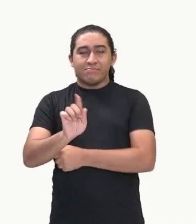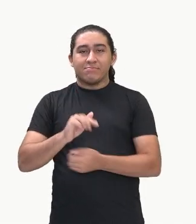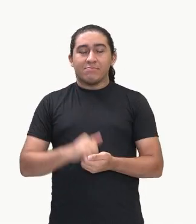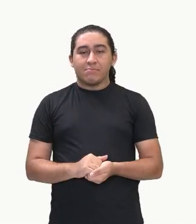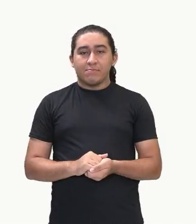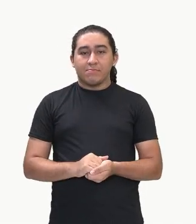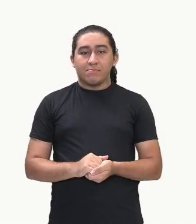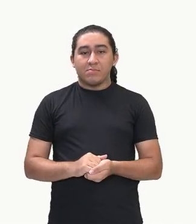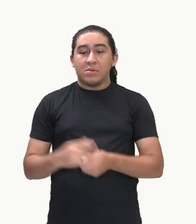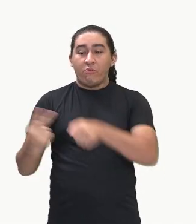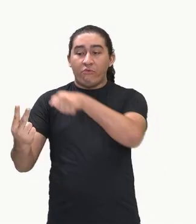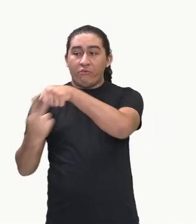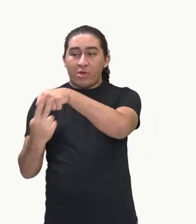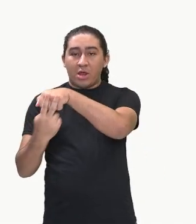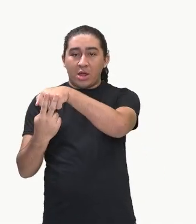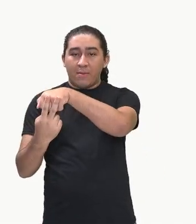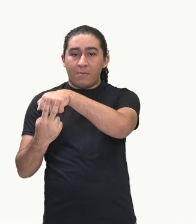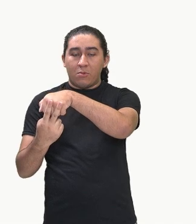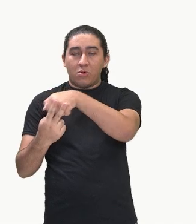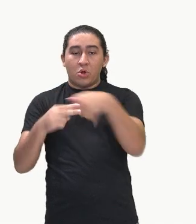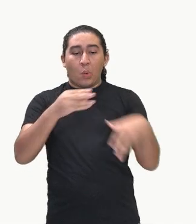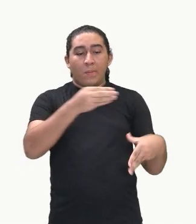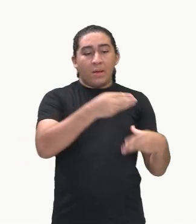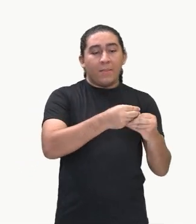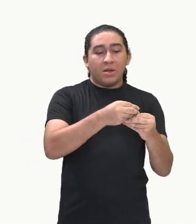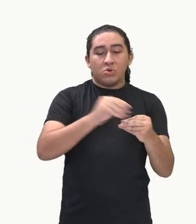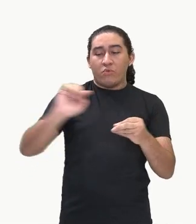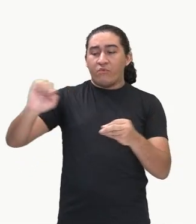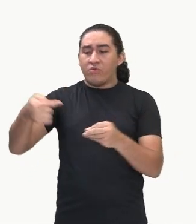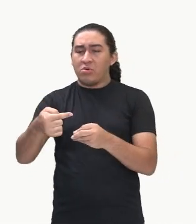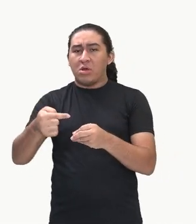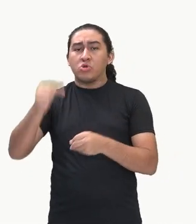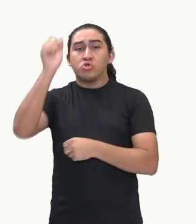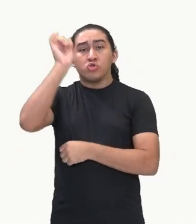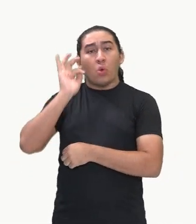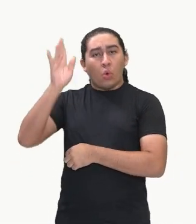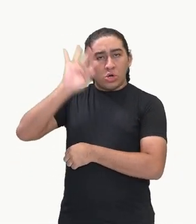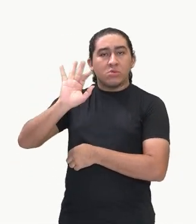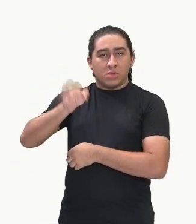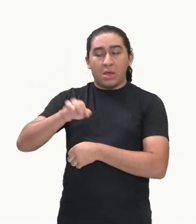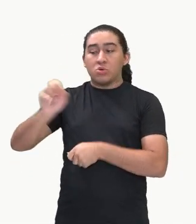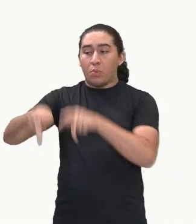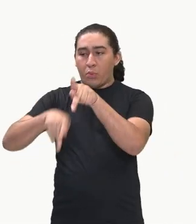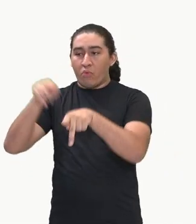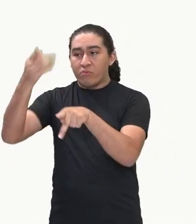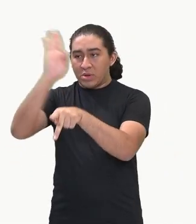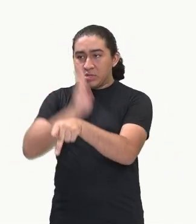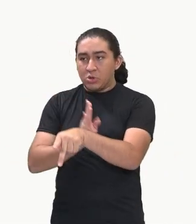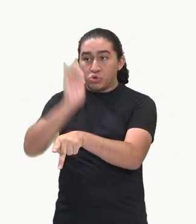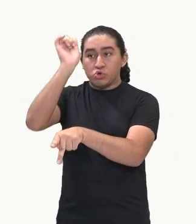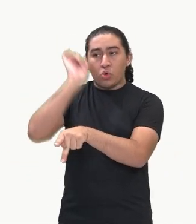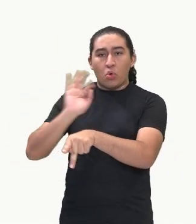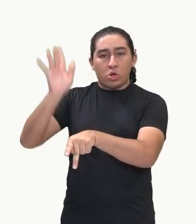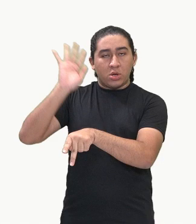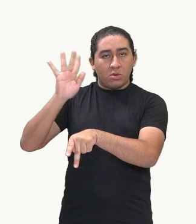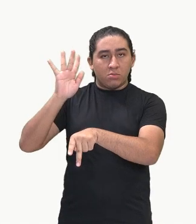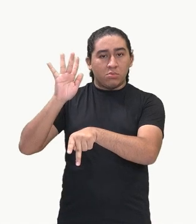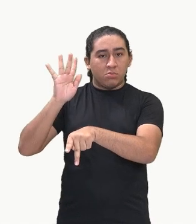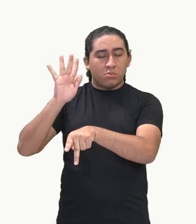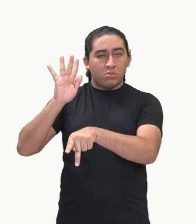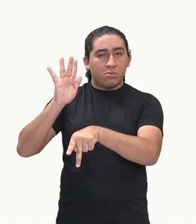o verbo e os seus complementos. Sonha, olha, o povo brasileiro sonha.